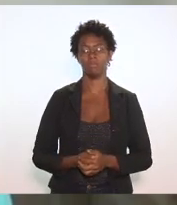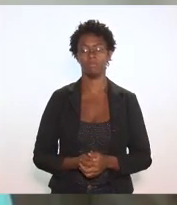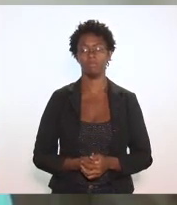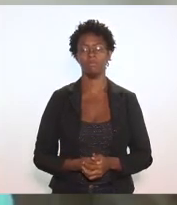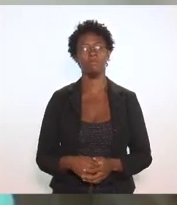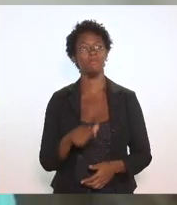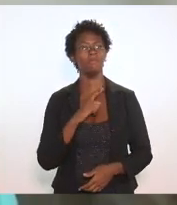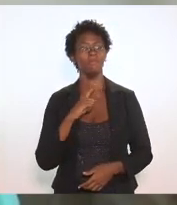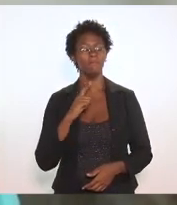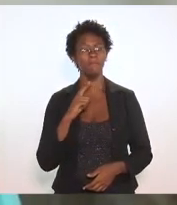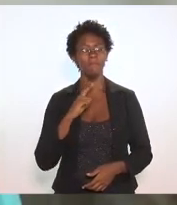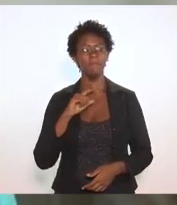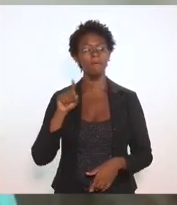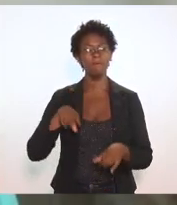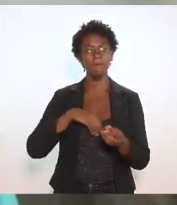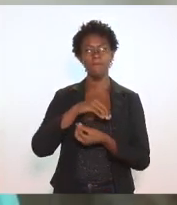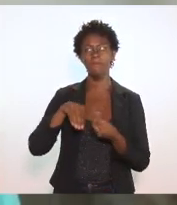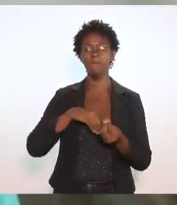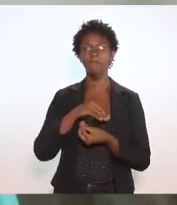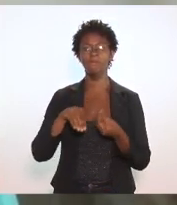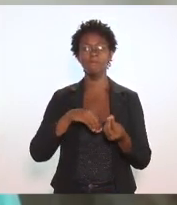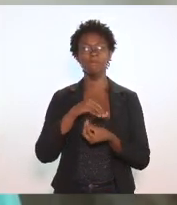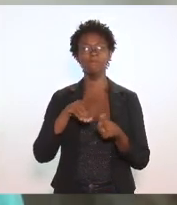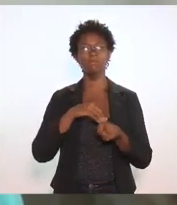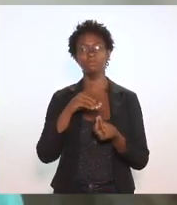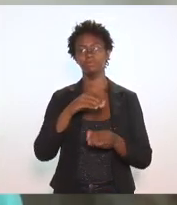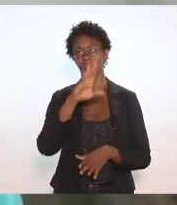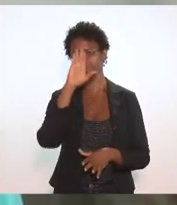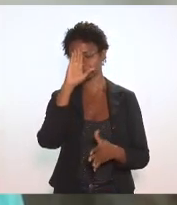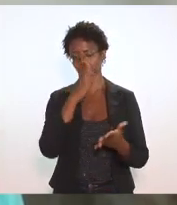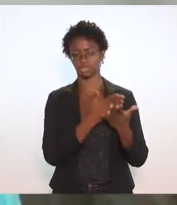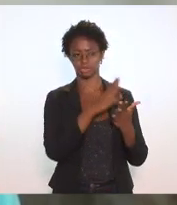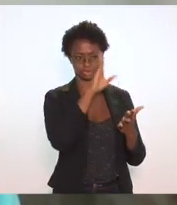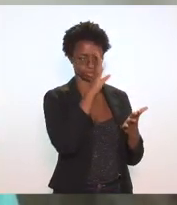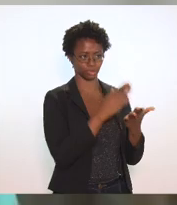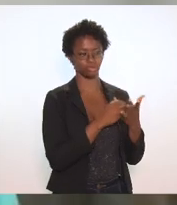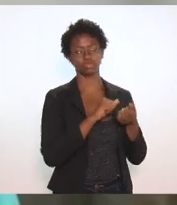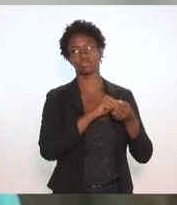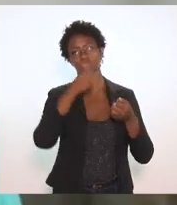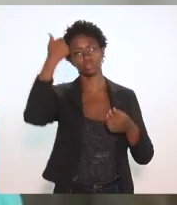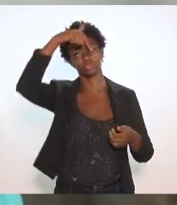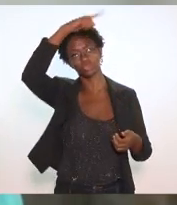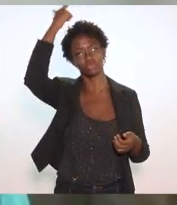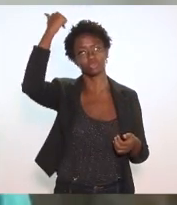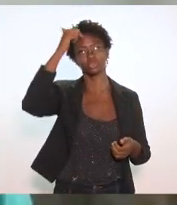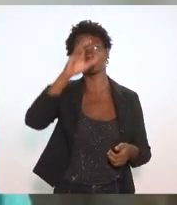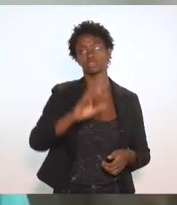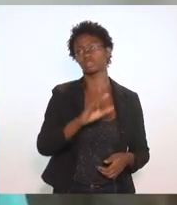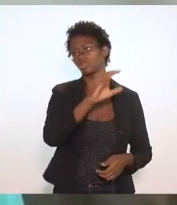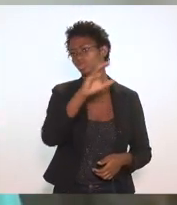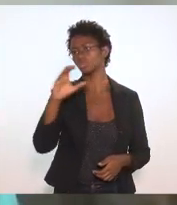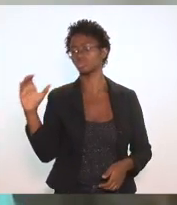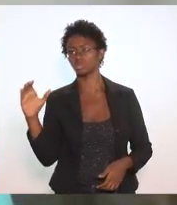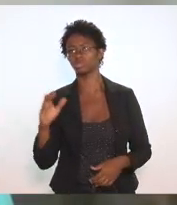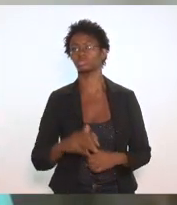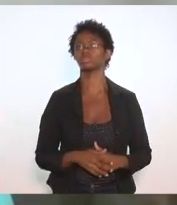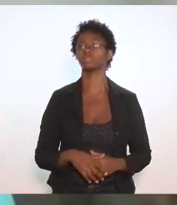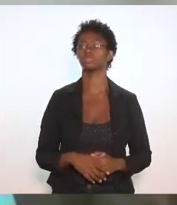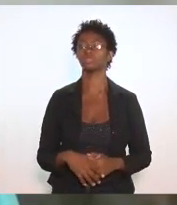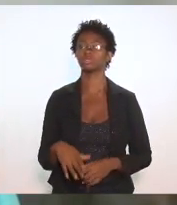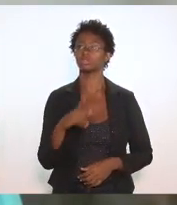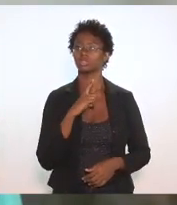se miscigenou pelo sincretismo com os santos da religião católica. Nós temos